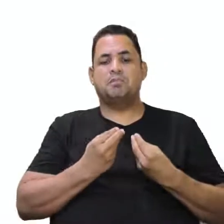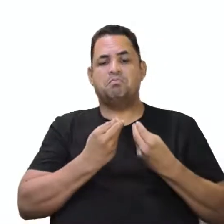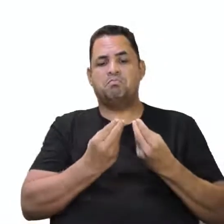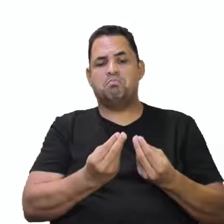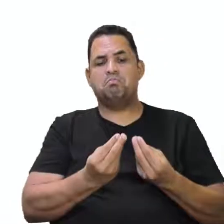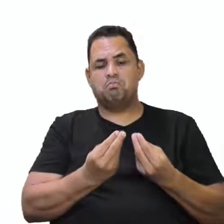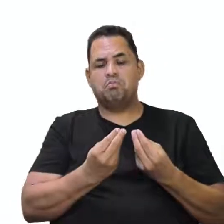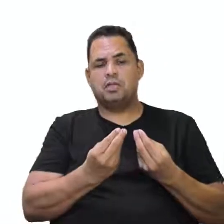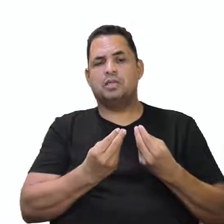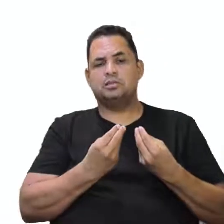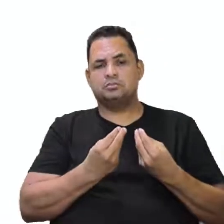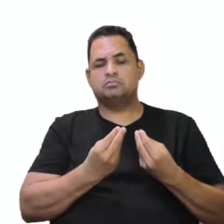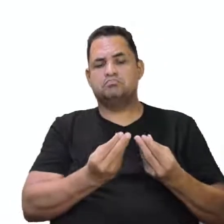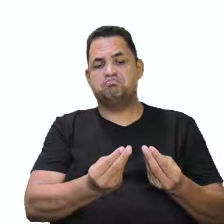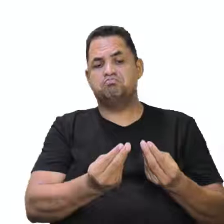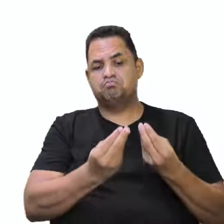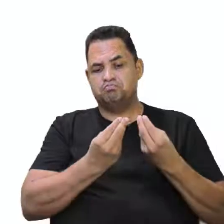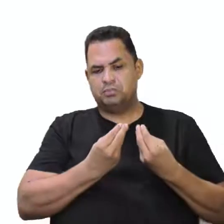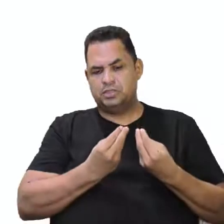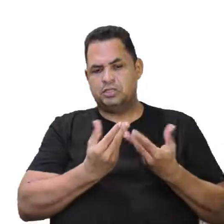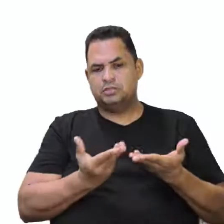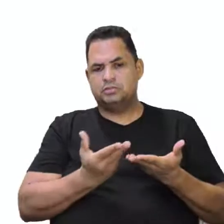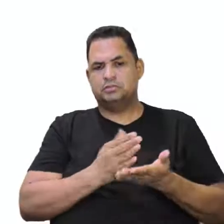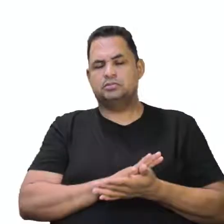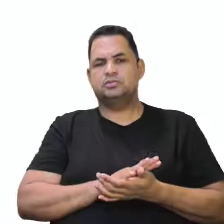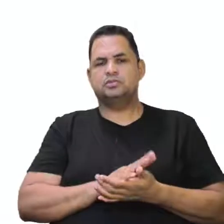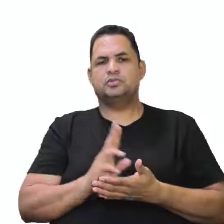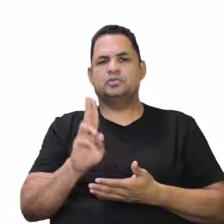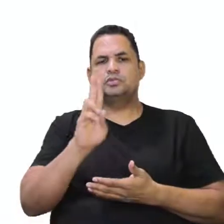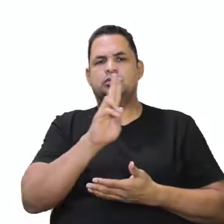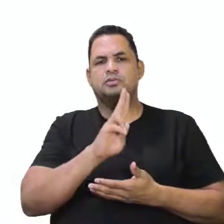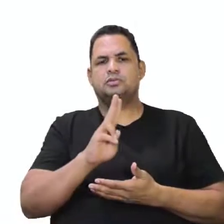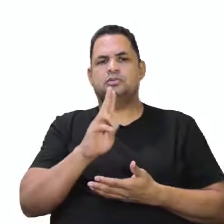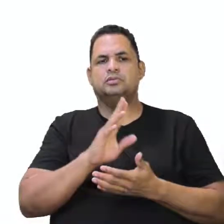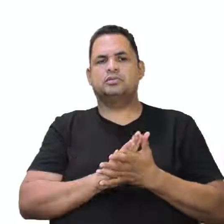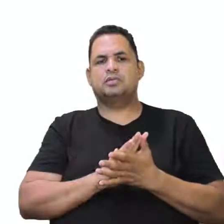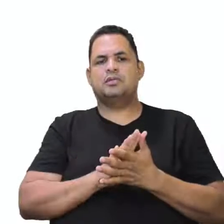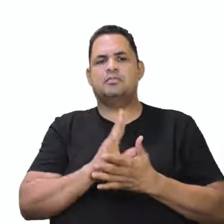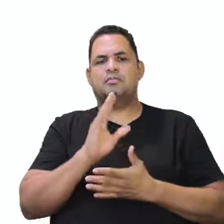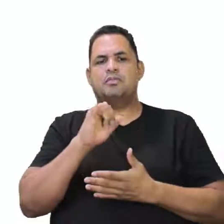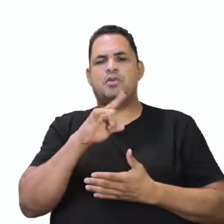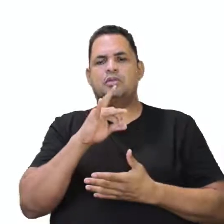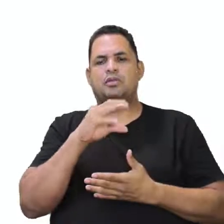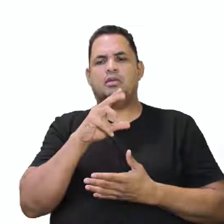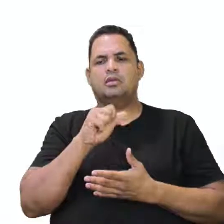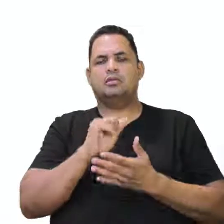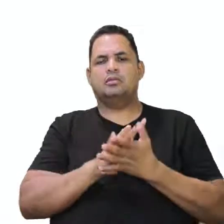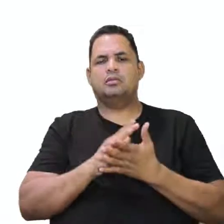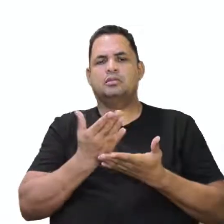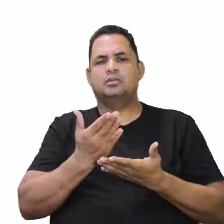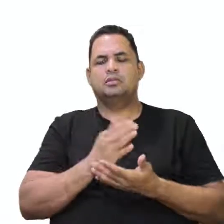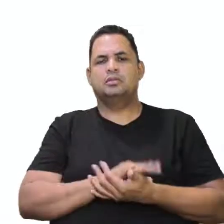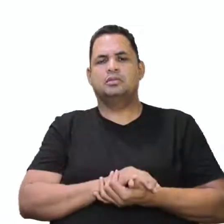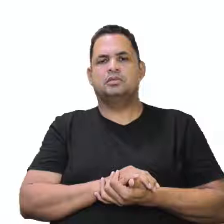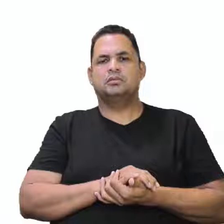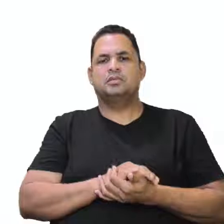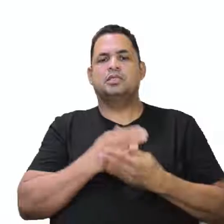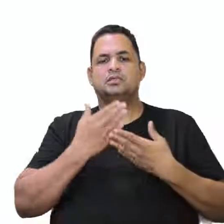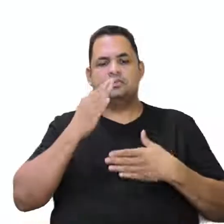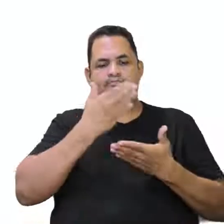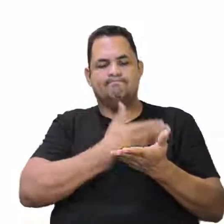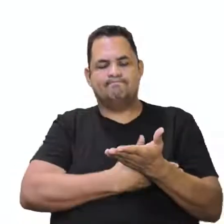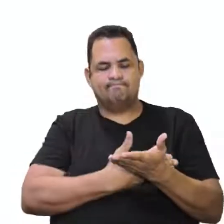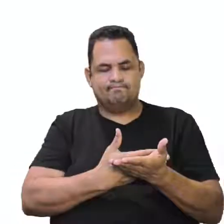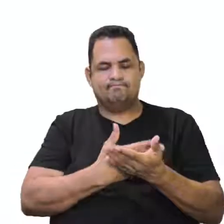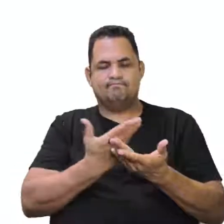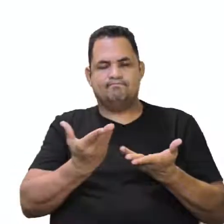peço algo, eu vou usar o verbo would, esse verbo modal, é uma forma mais polite, mais educada